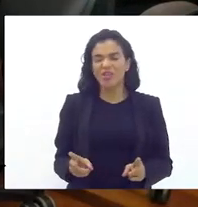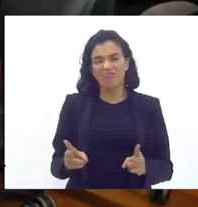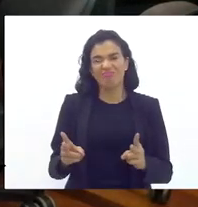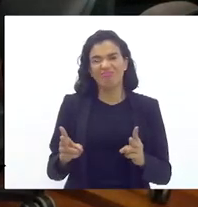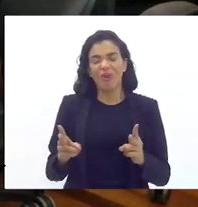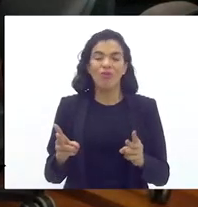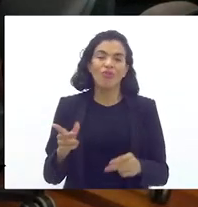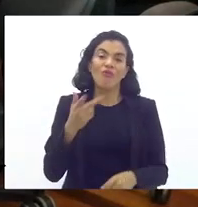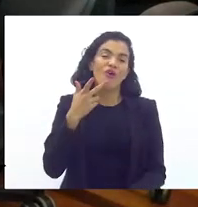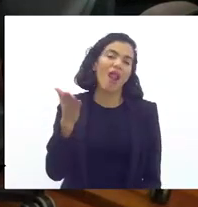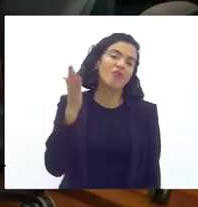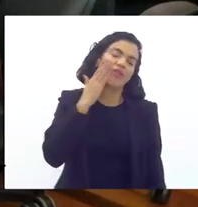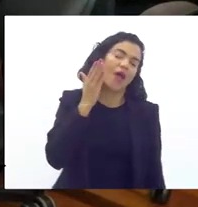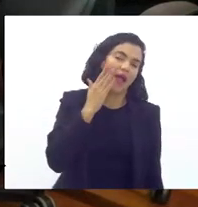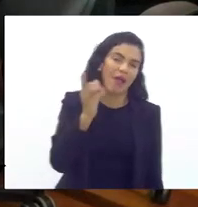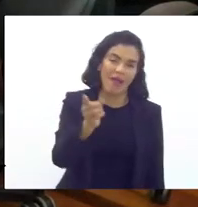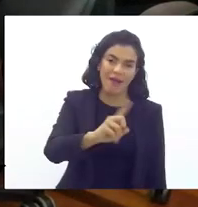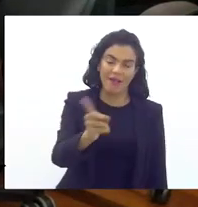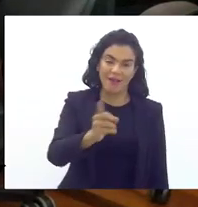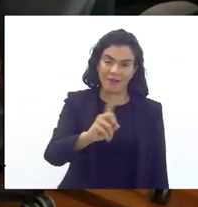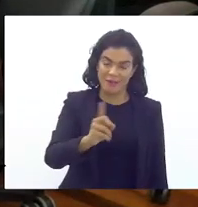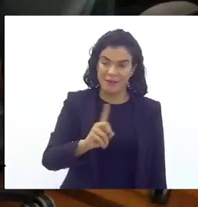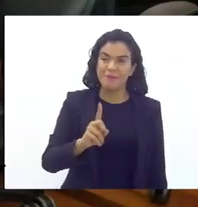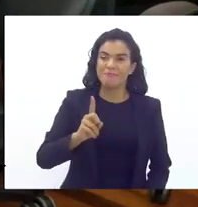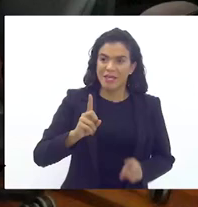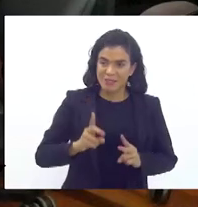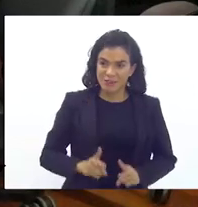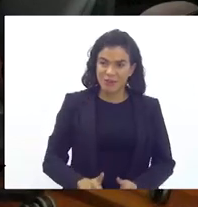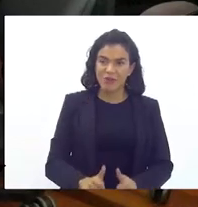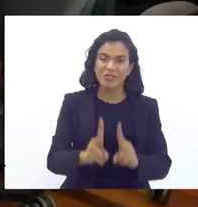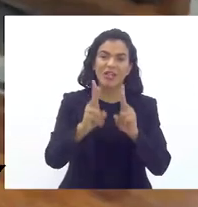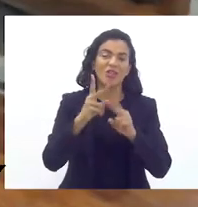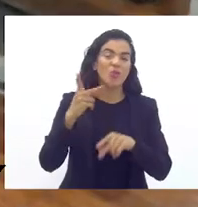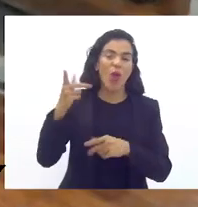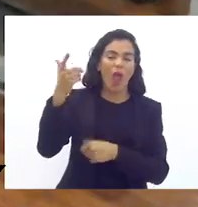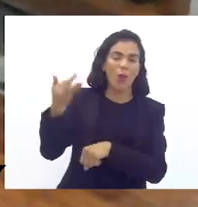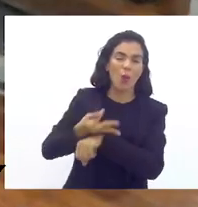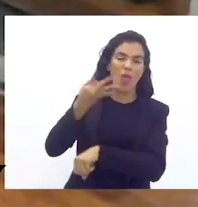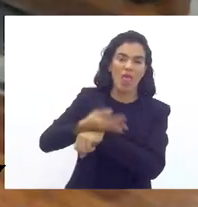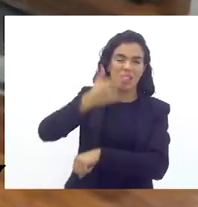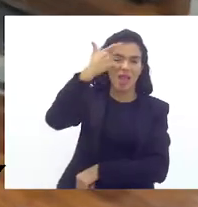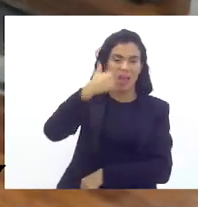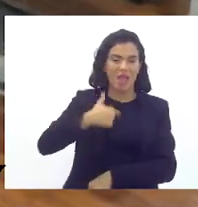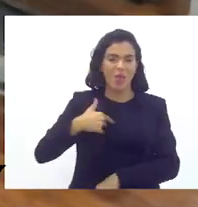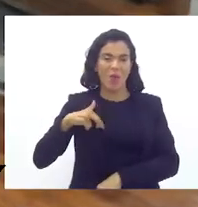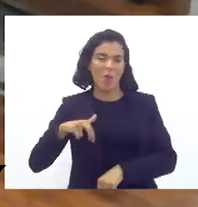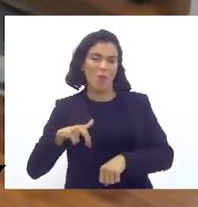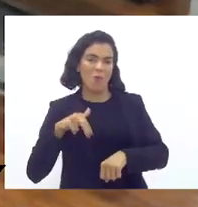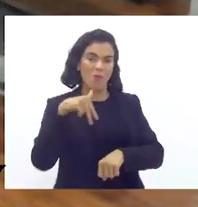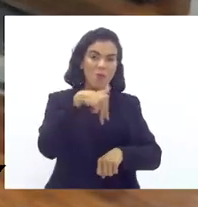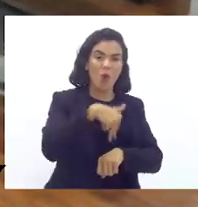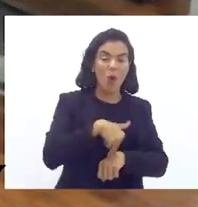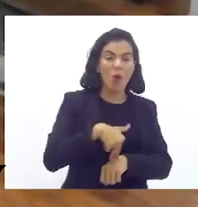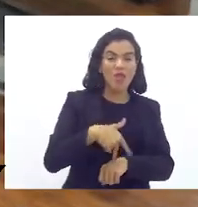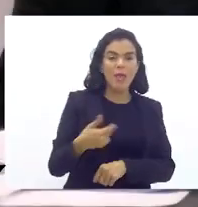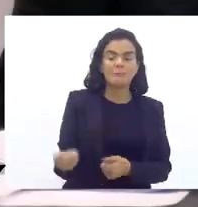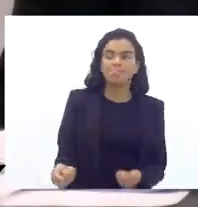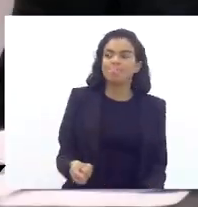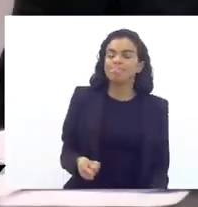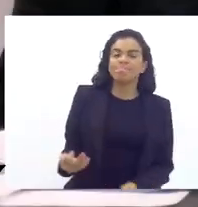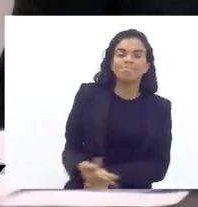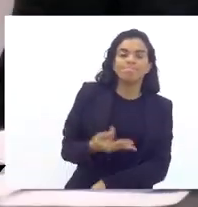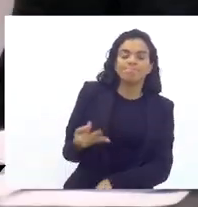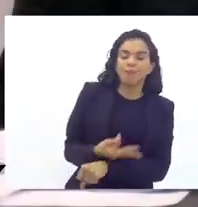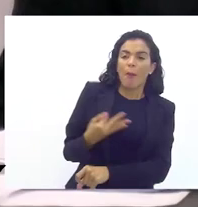dizem na cara mas ainda é ruim eles me tolerarem entrar num espaço e não me prender ele não me